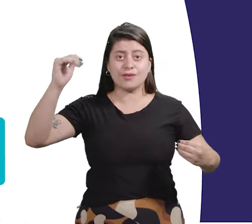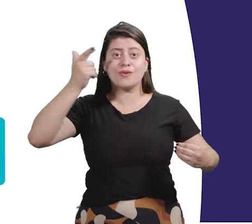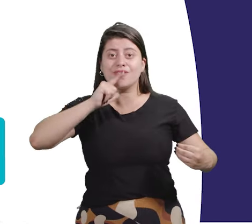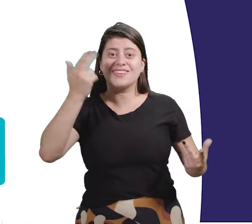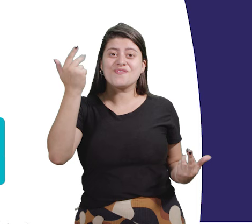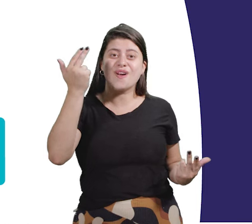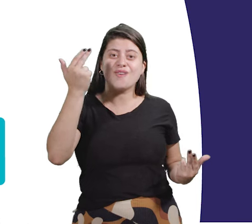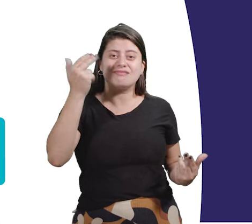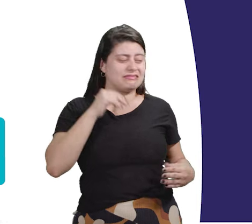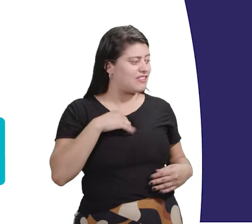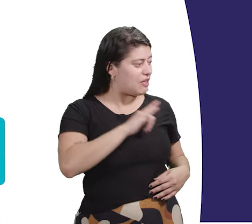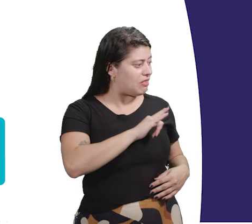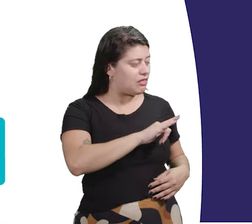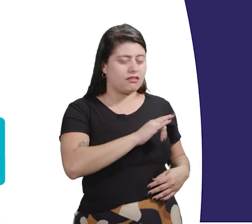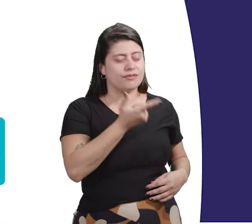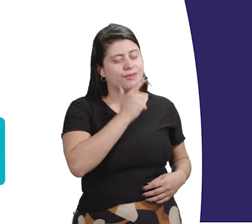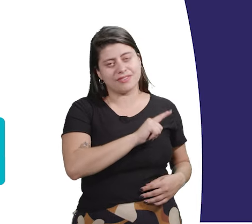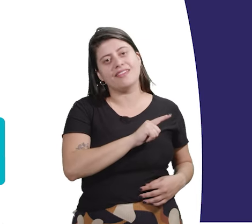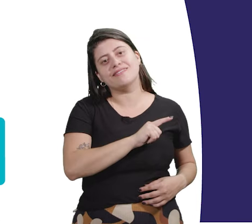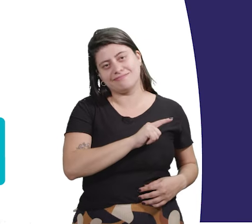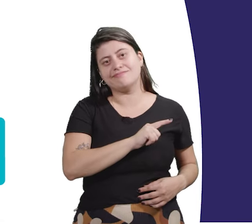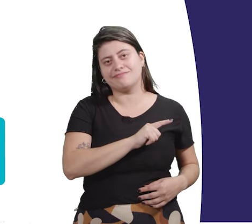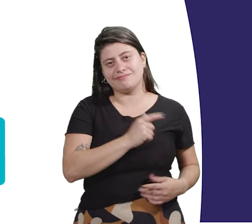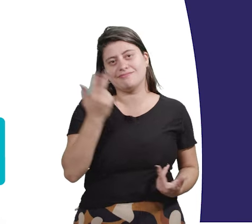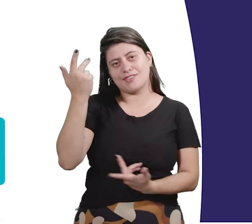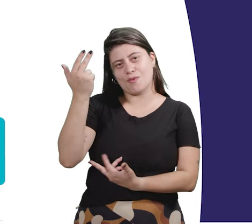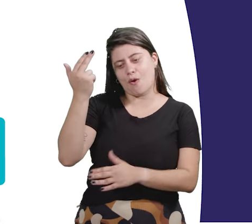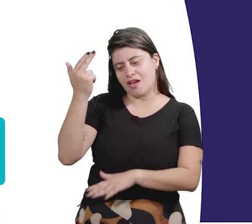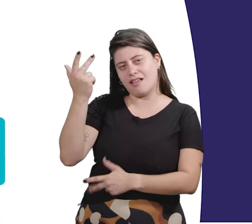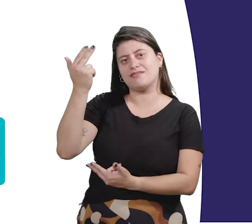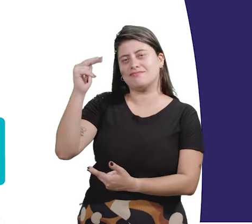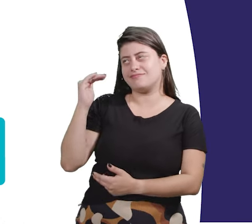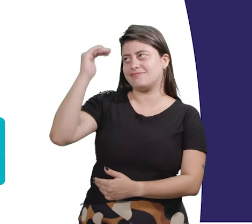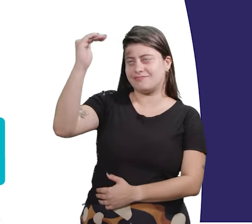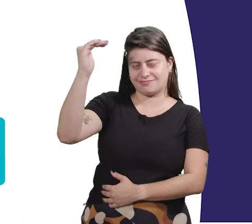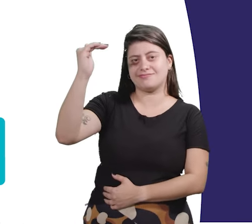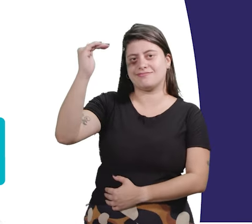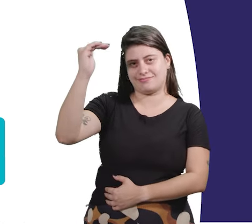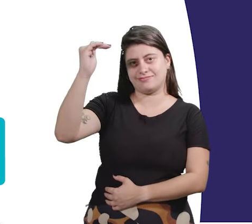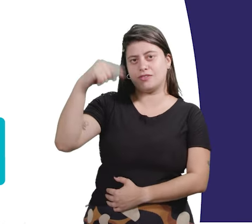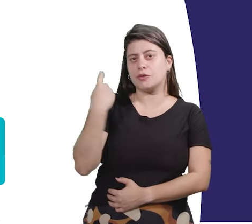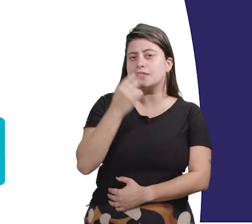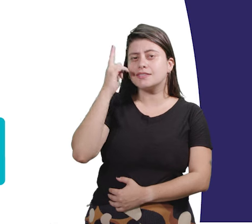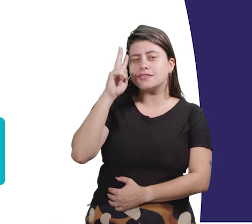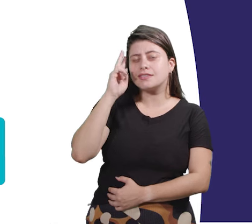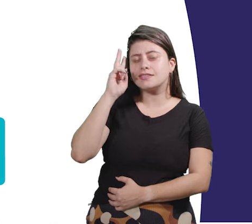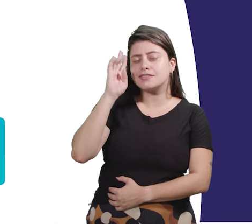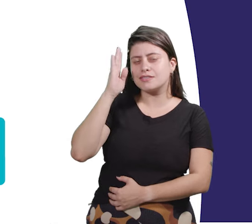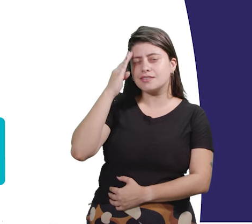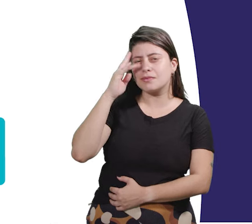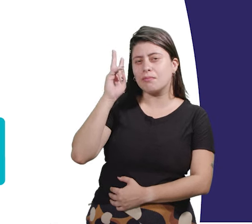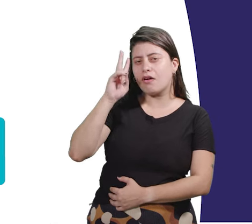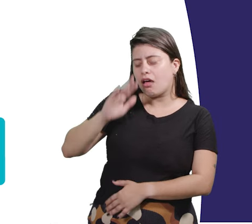grande, né? A gente sabe que tem muito a ver com a construção histórica e a experiência de cada